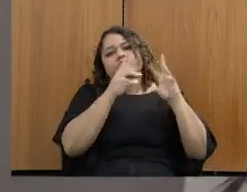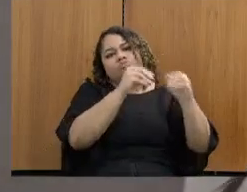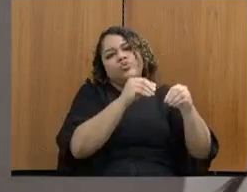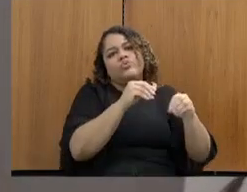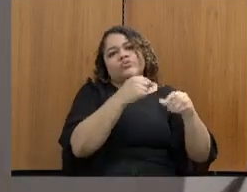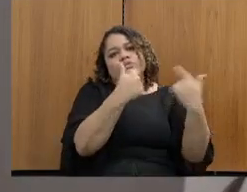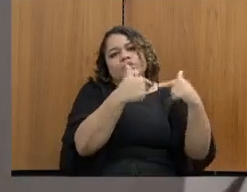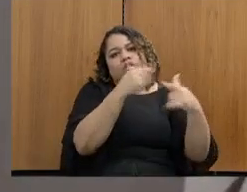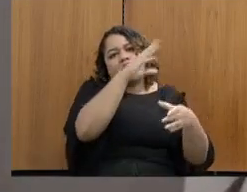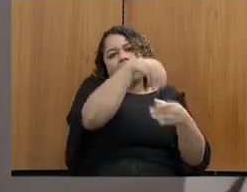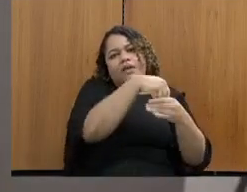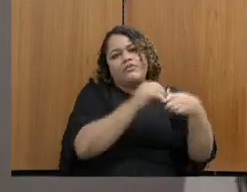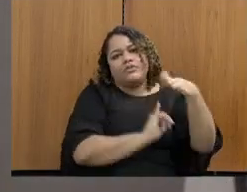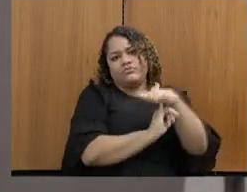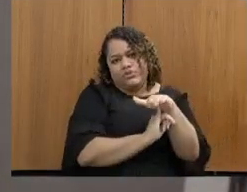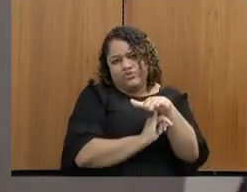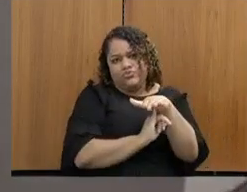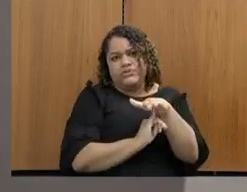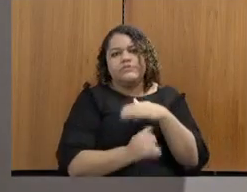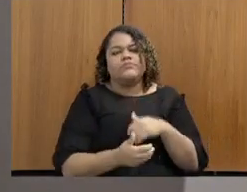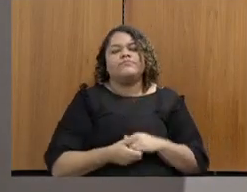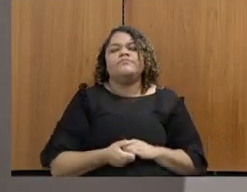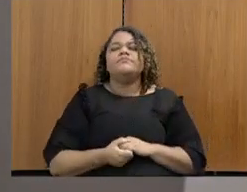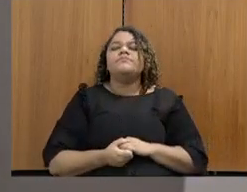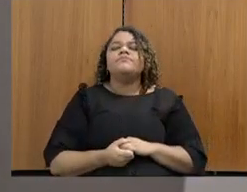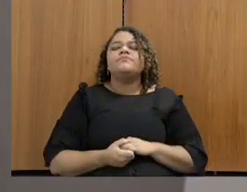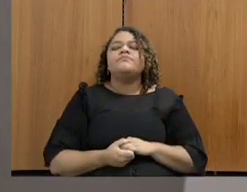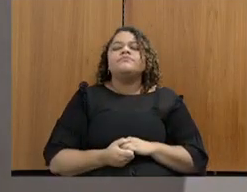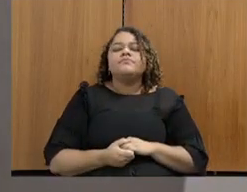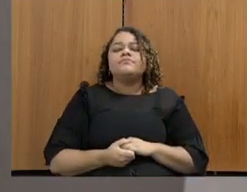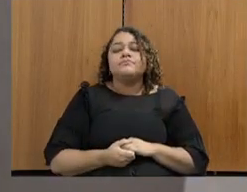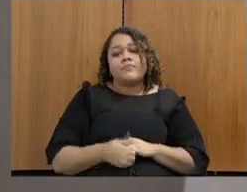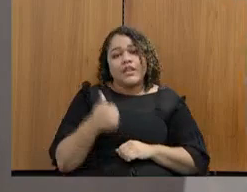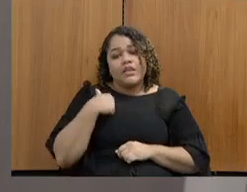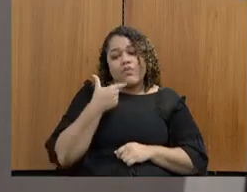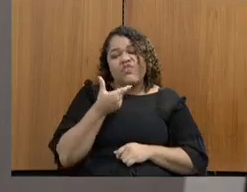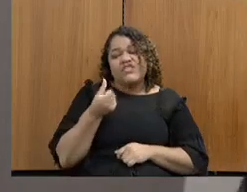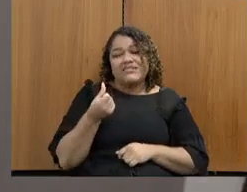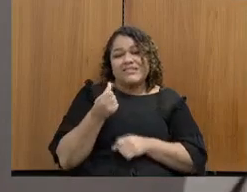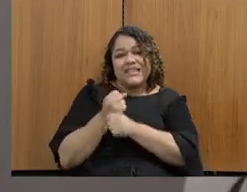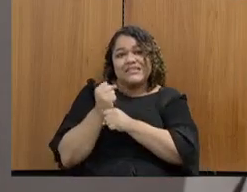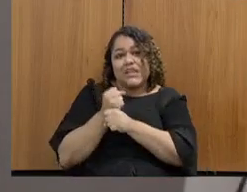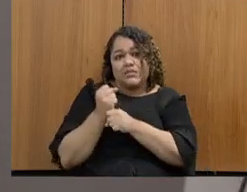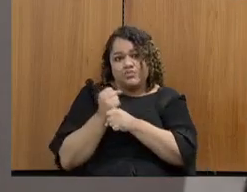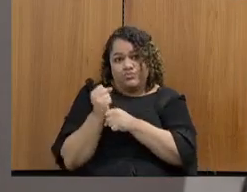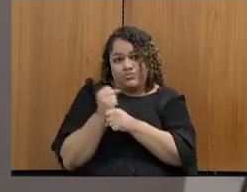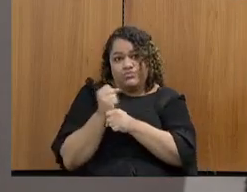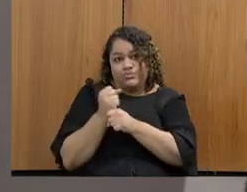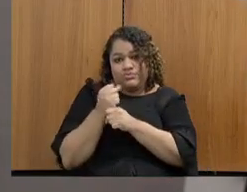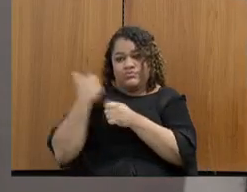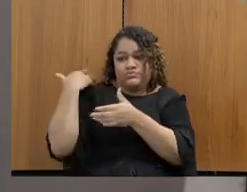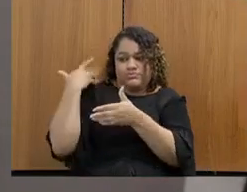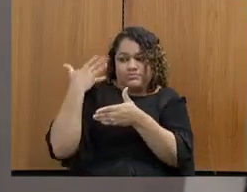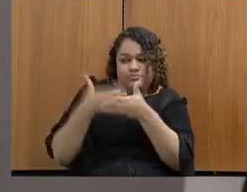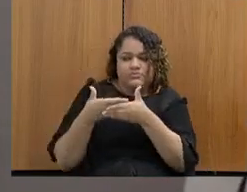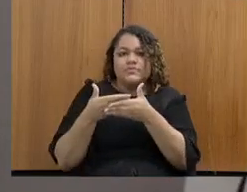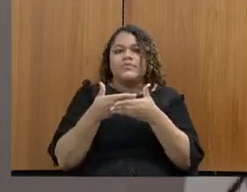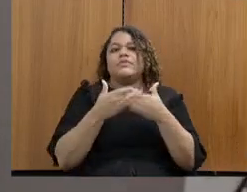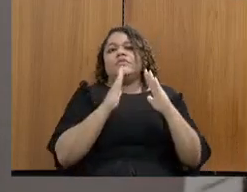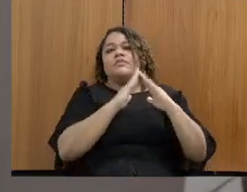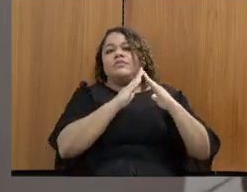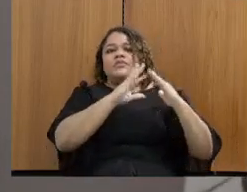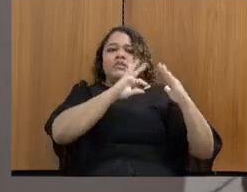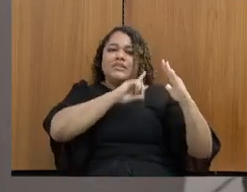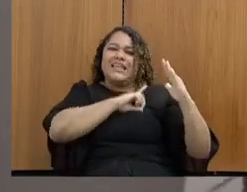né Então é eu tenho 26 anos como delegada de polícia é a maior parte desse tempo eu